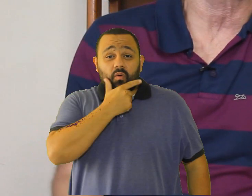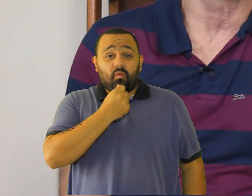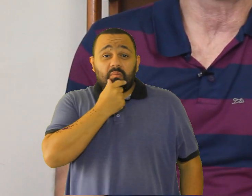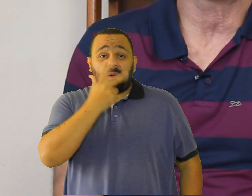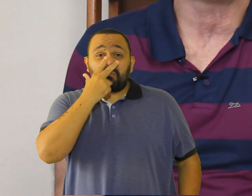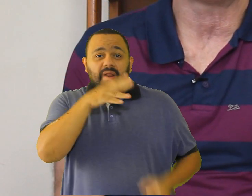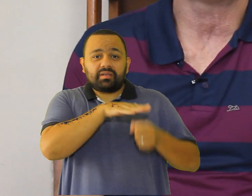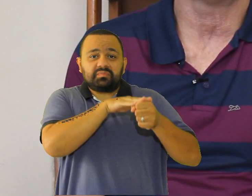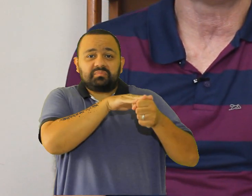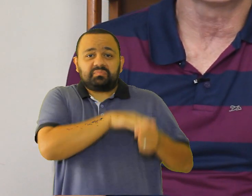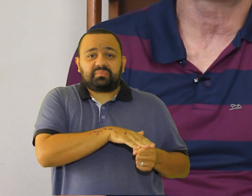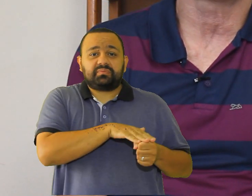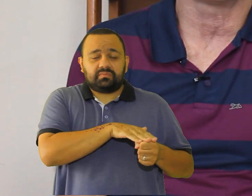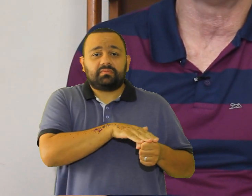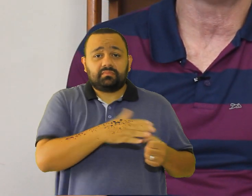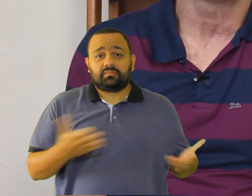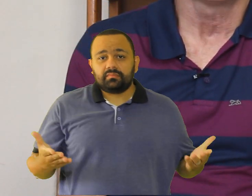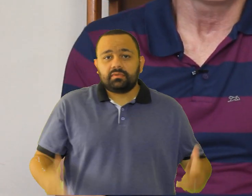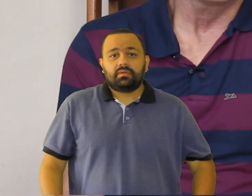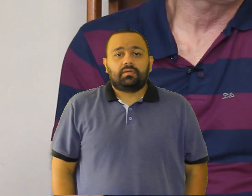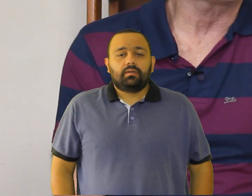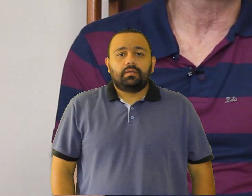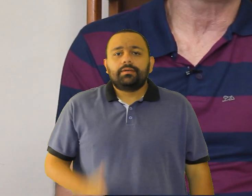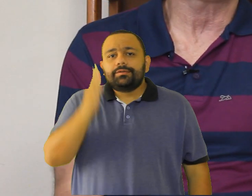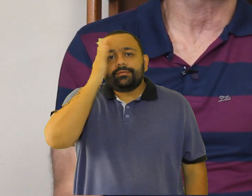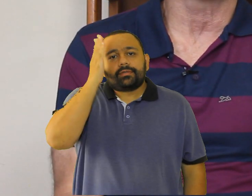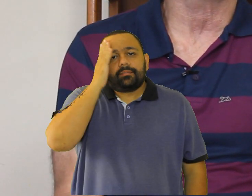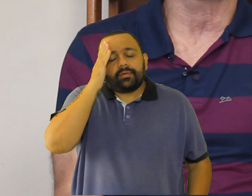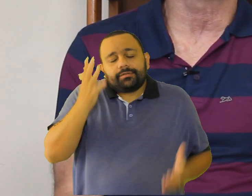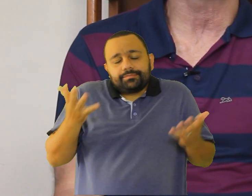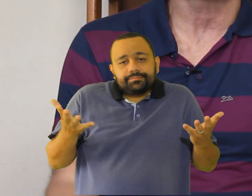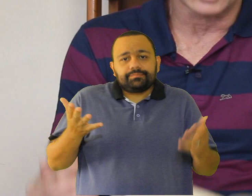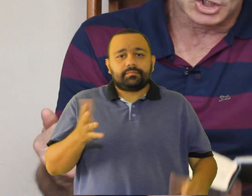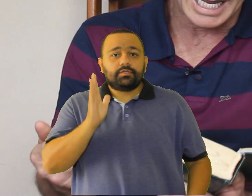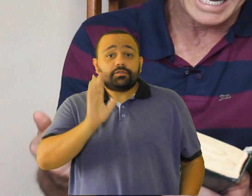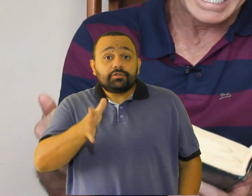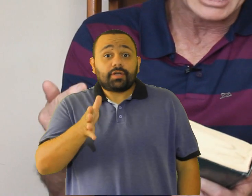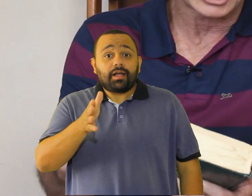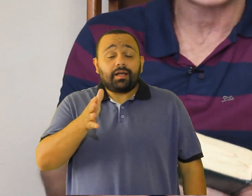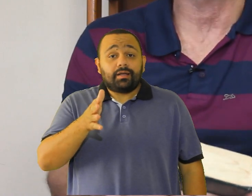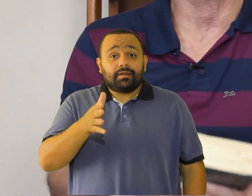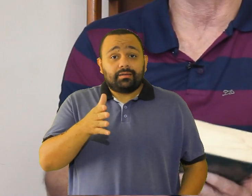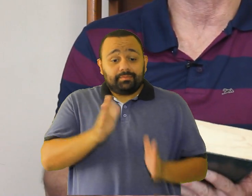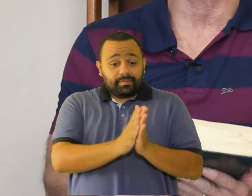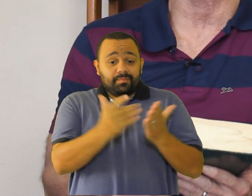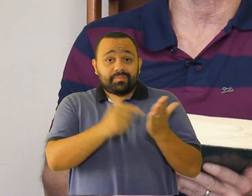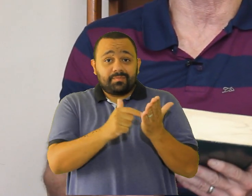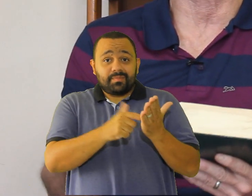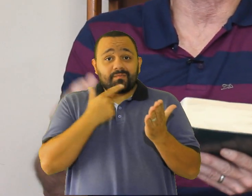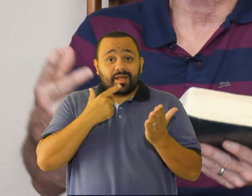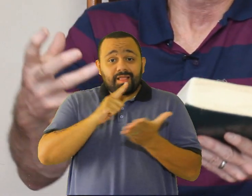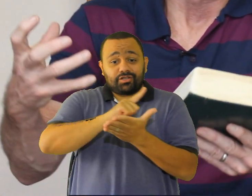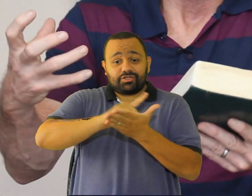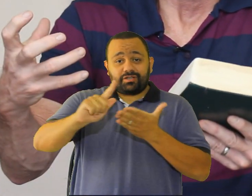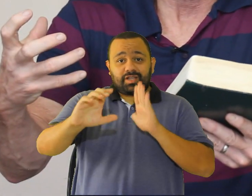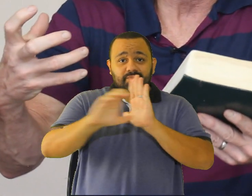a masculinidade dos homens. E, infelizmente, nós vemos isso já em Gênesis